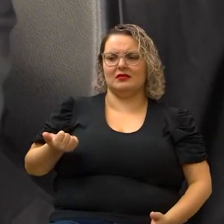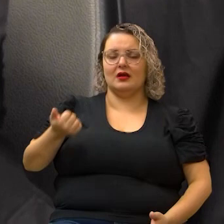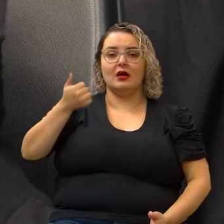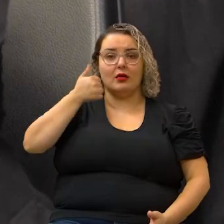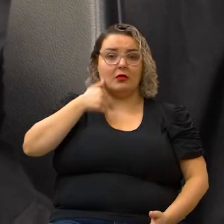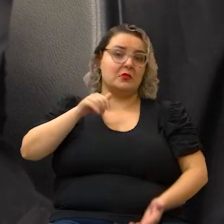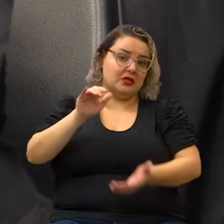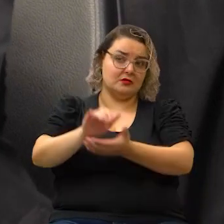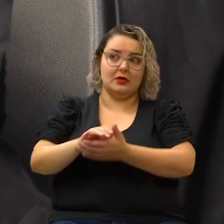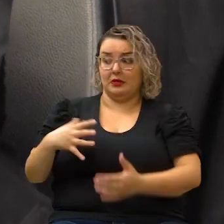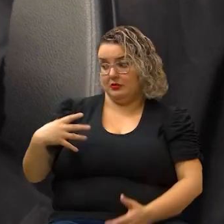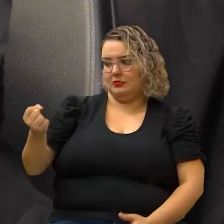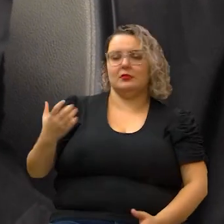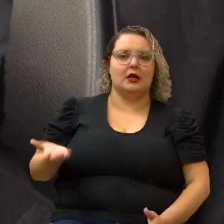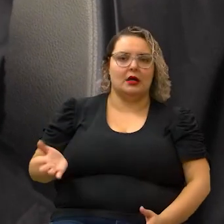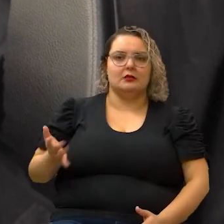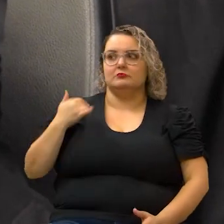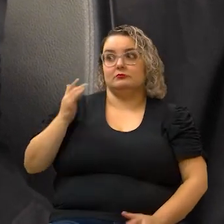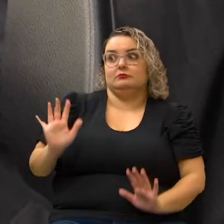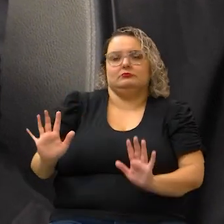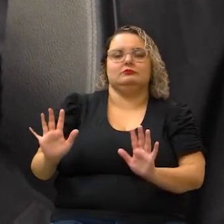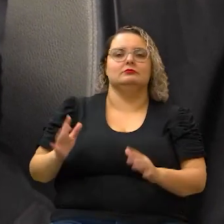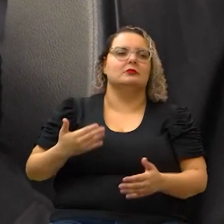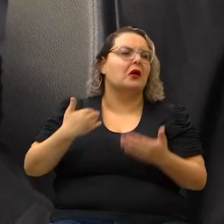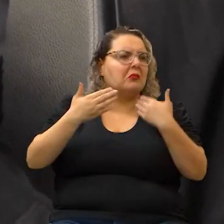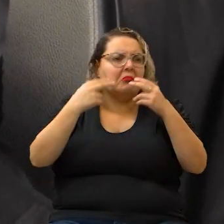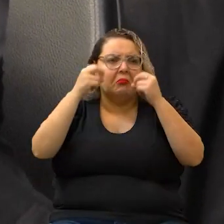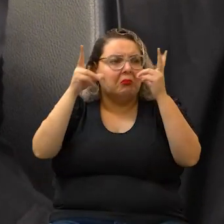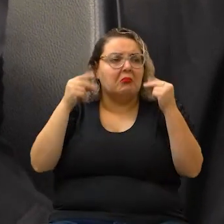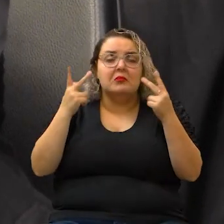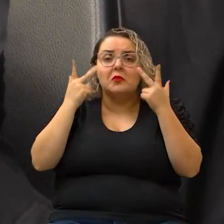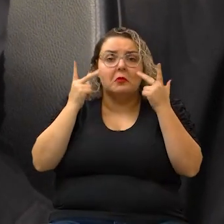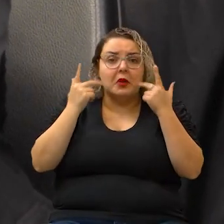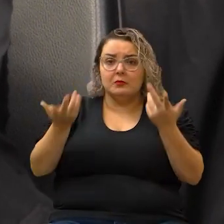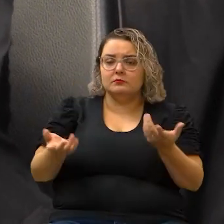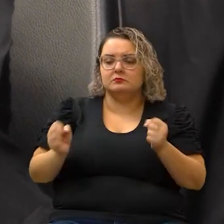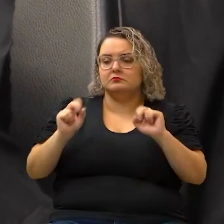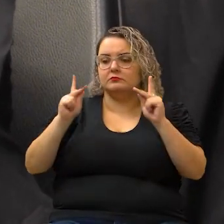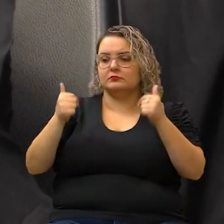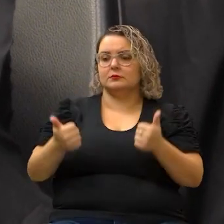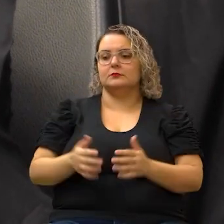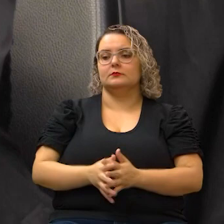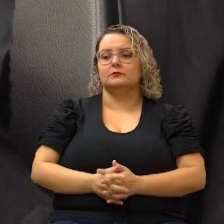tomar o celular, mas eu conversei. Então, nada de conversar com as enfermeiras, tudo bem.